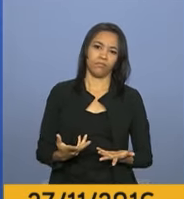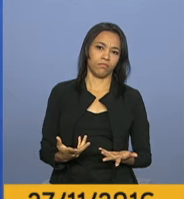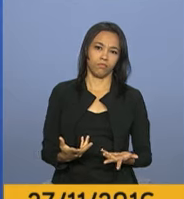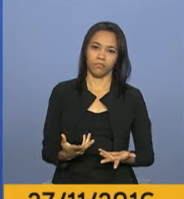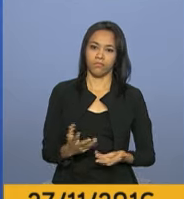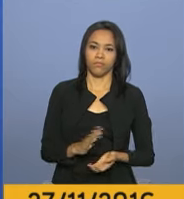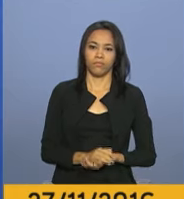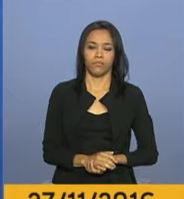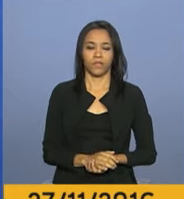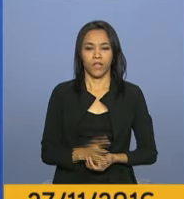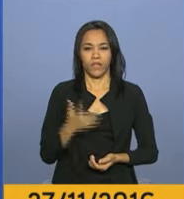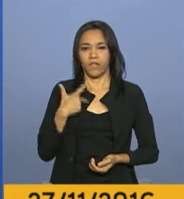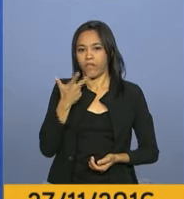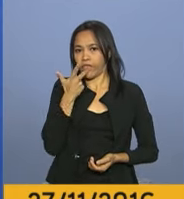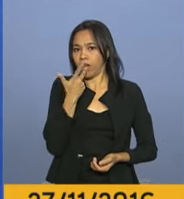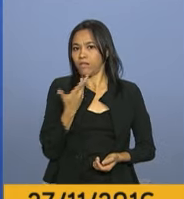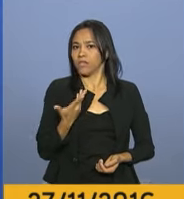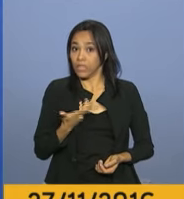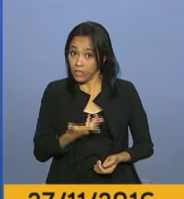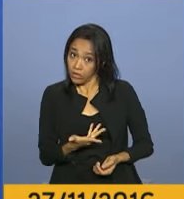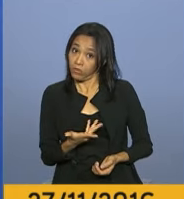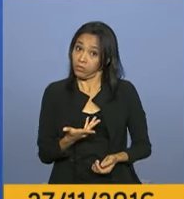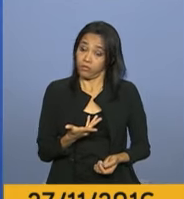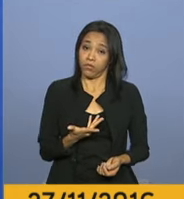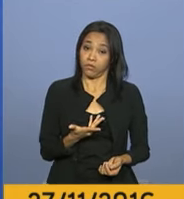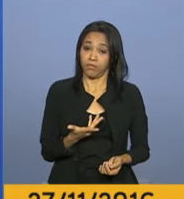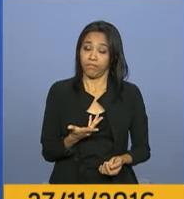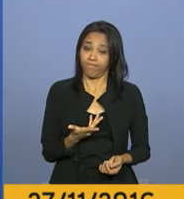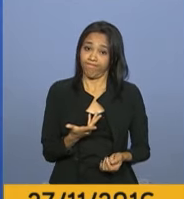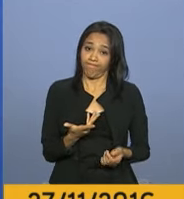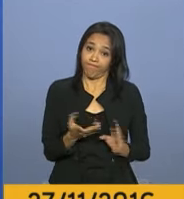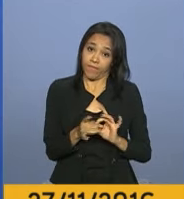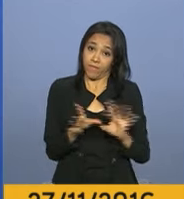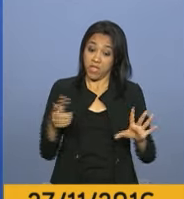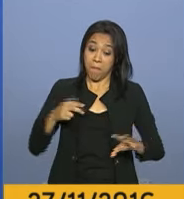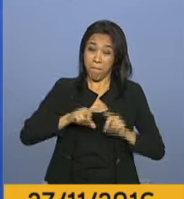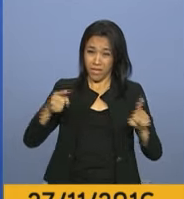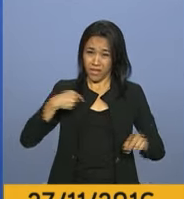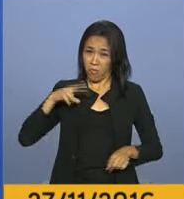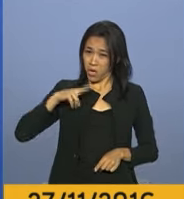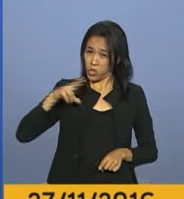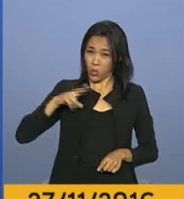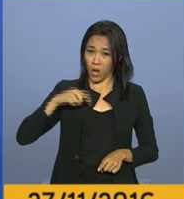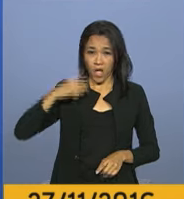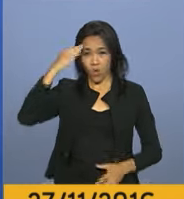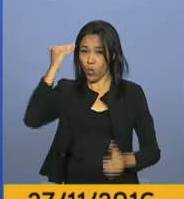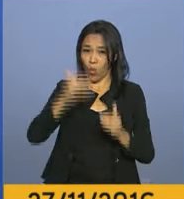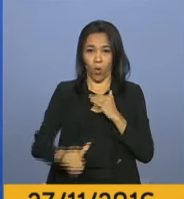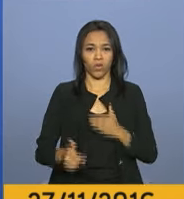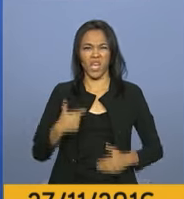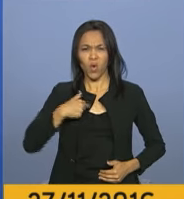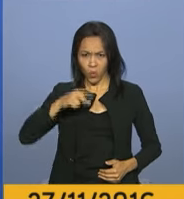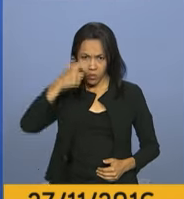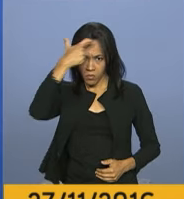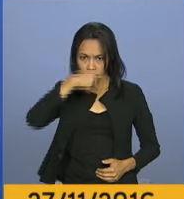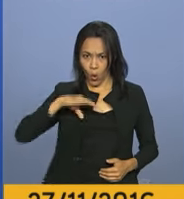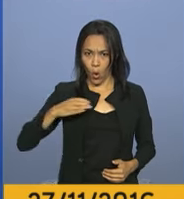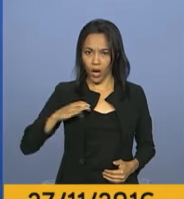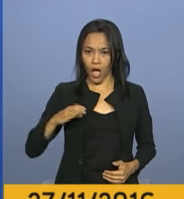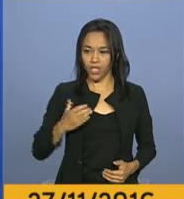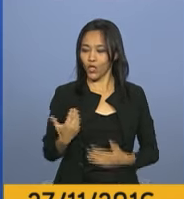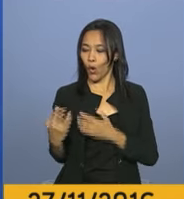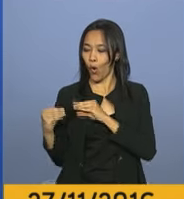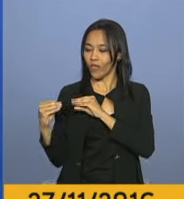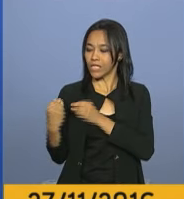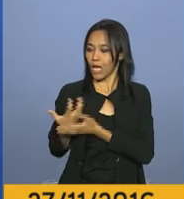Até dizem que isso aí já tem sido admitido, né? Mas eu, pessoalmente, não inadmito. Eu jamais teria coragem de conversar com o